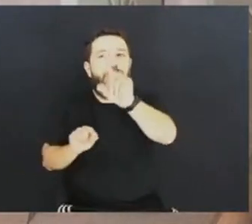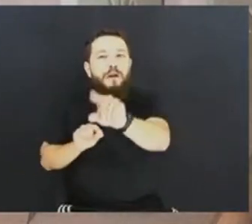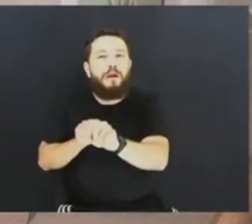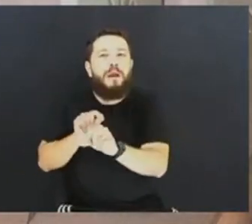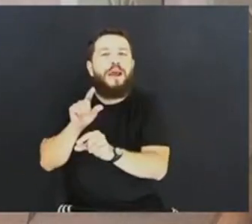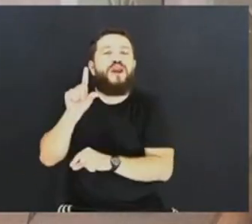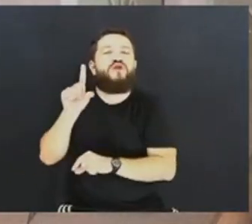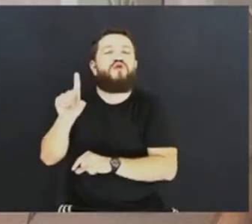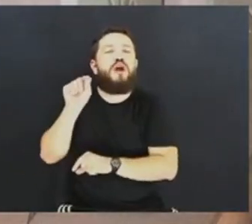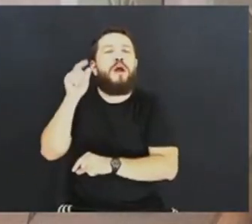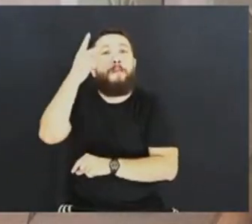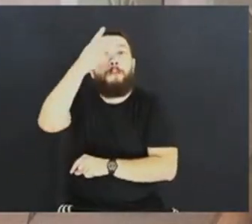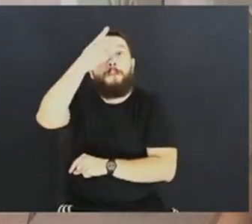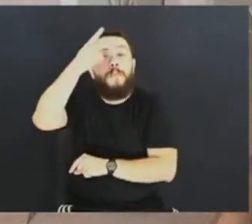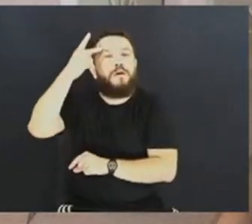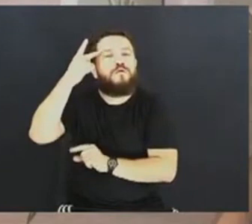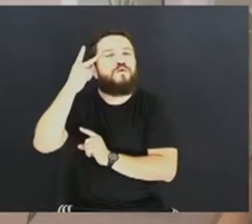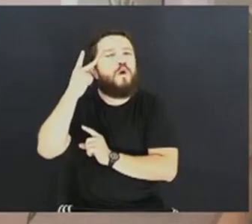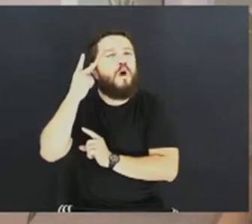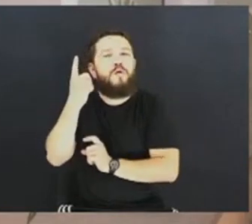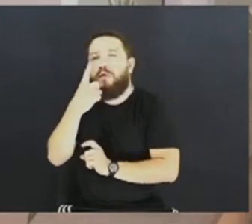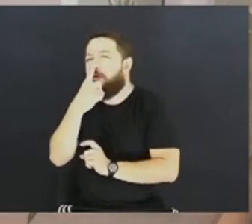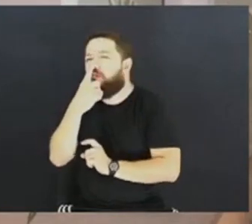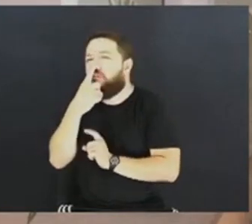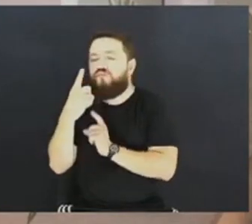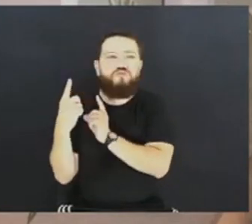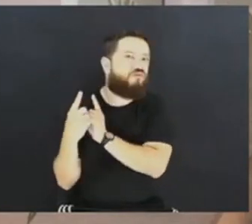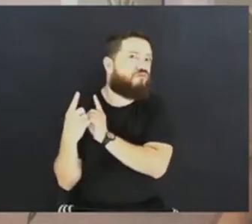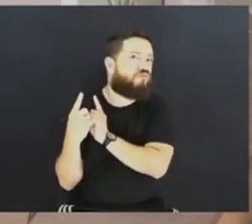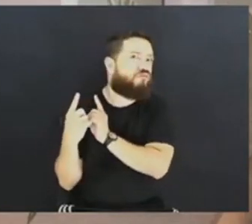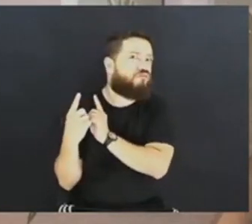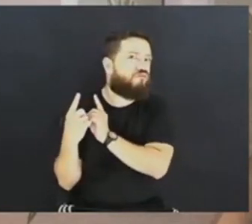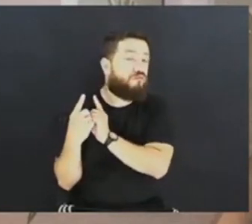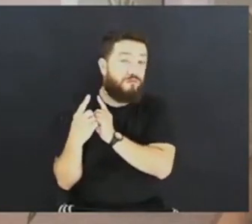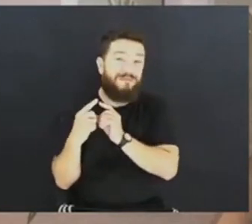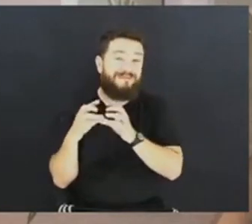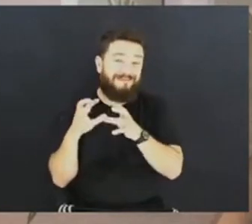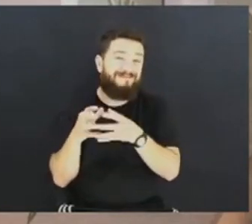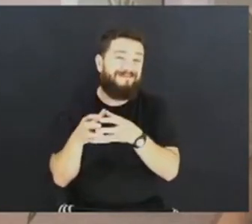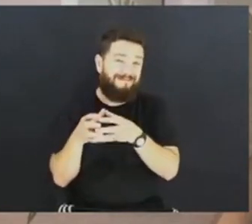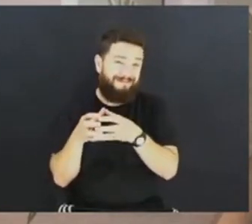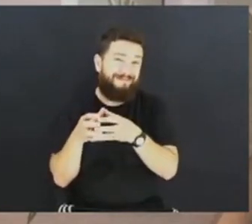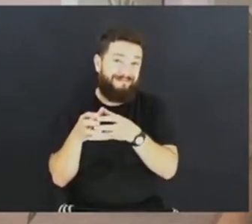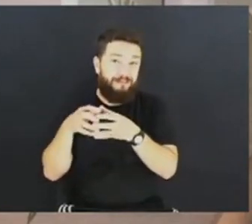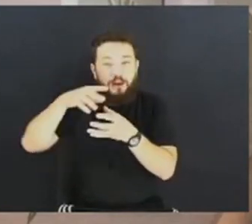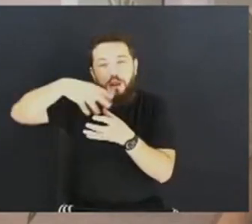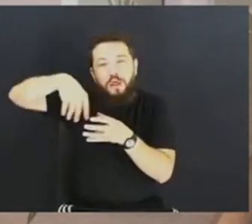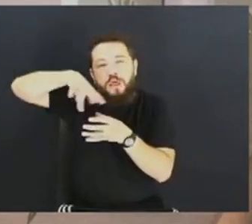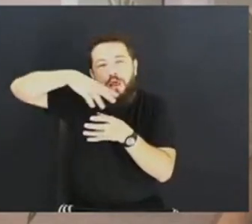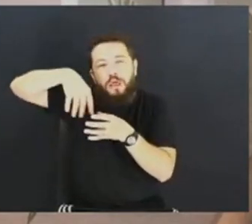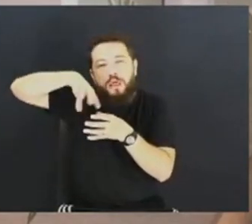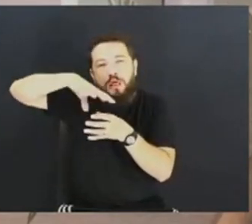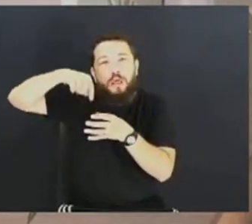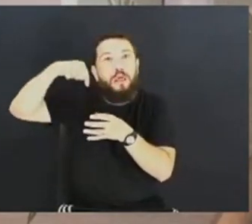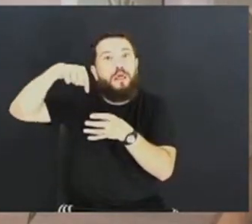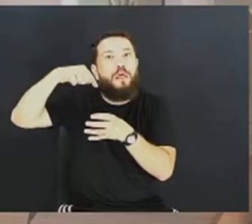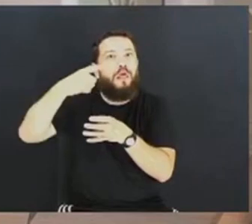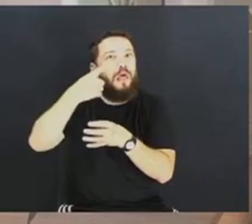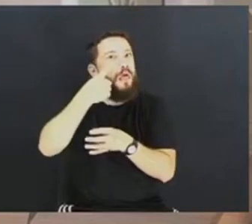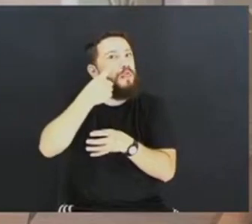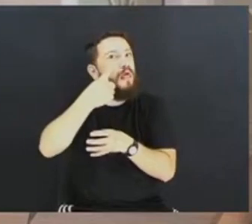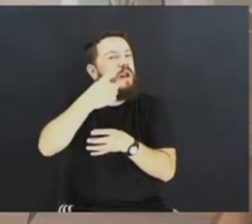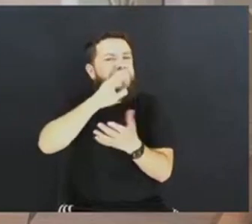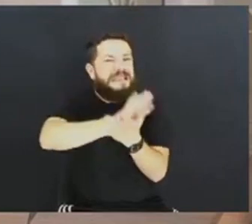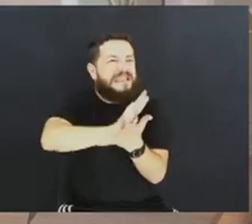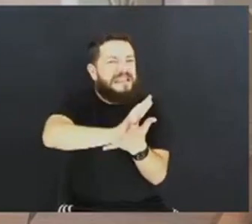interessa a uma das partes infelizmente é justamente a parte que quer destruir a educação dentre as várias